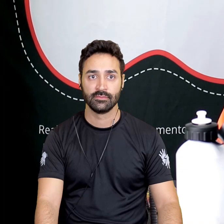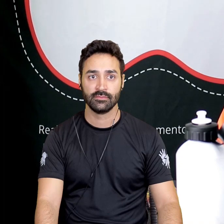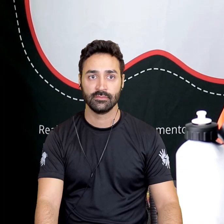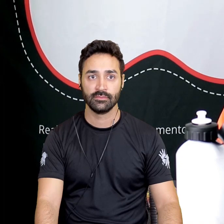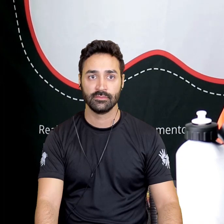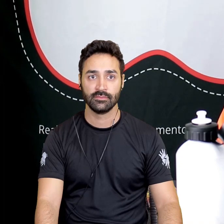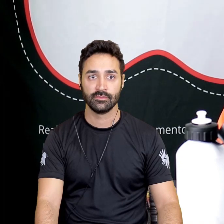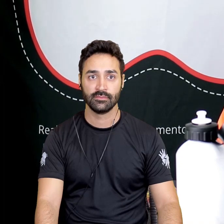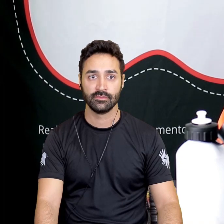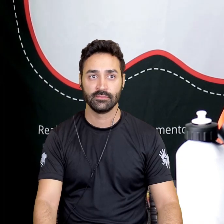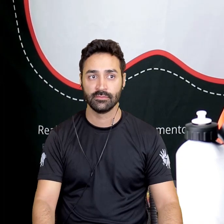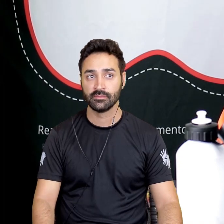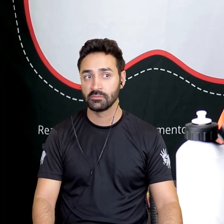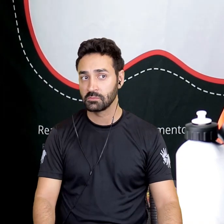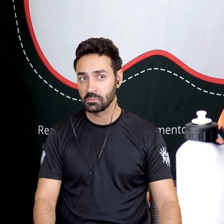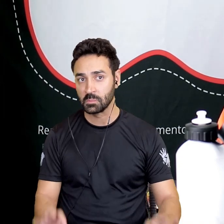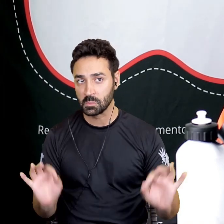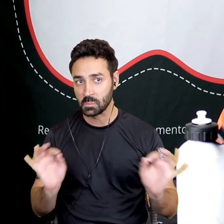Marisa?